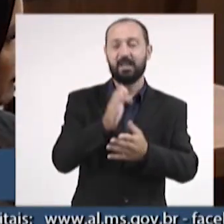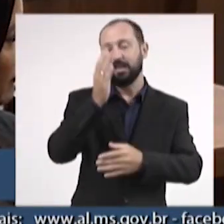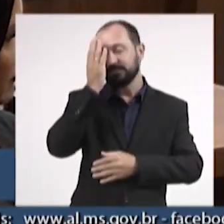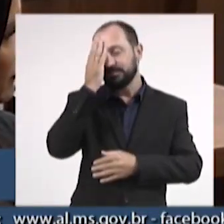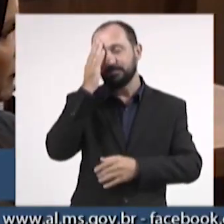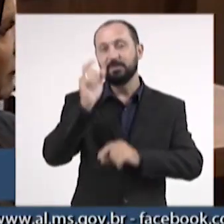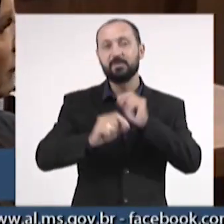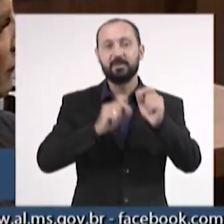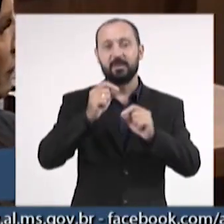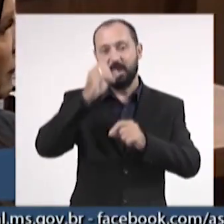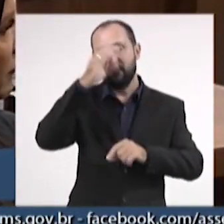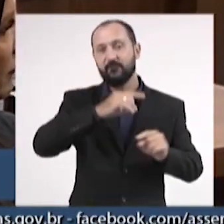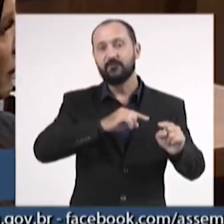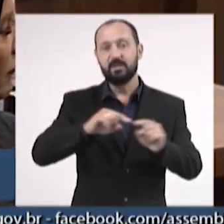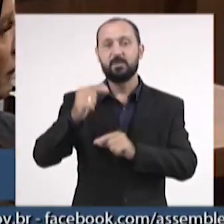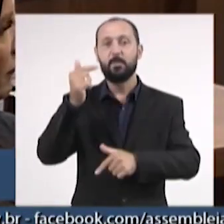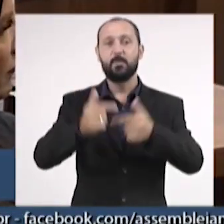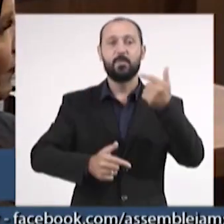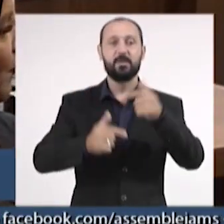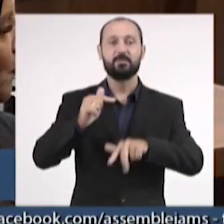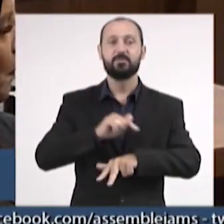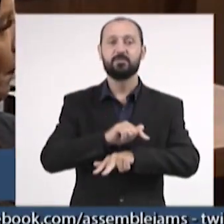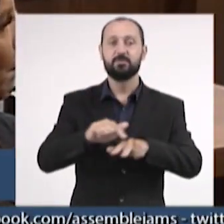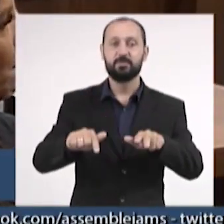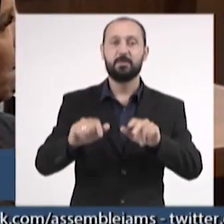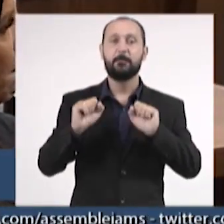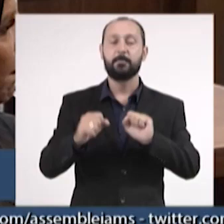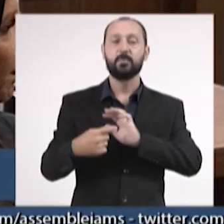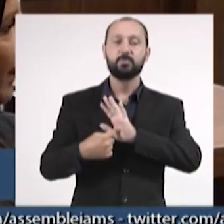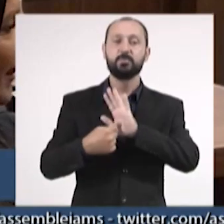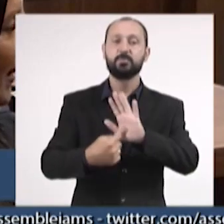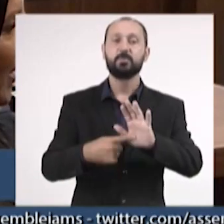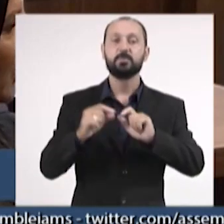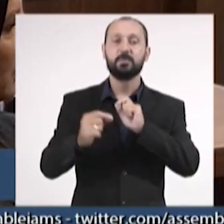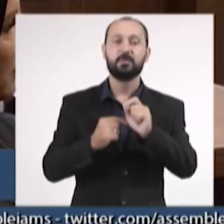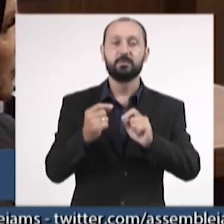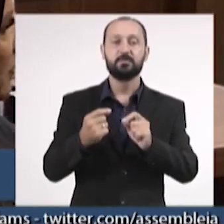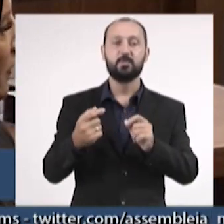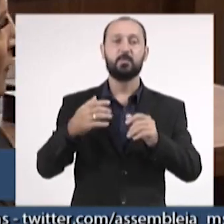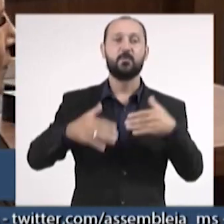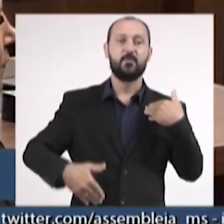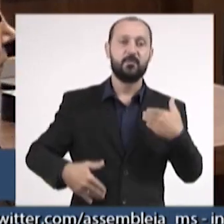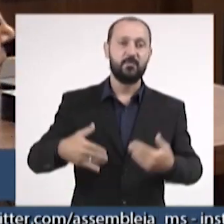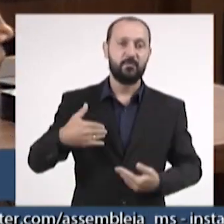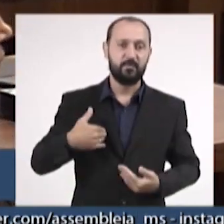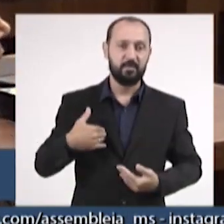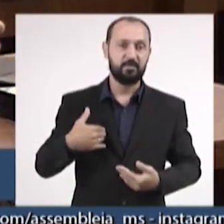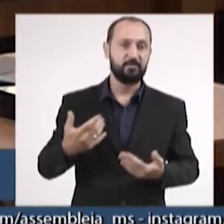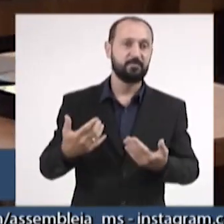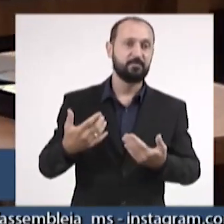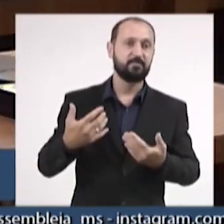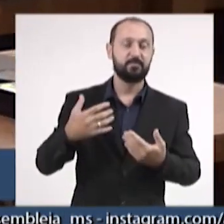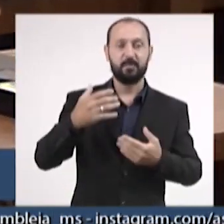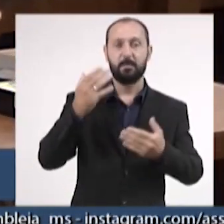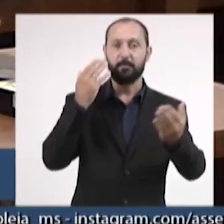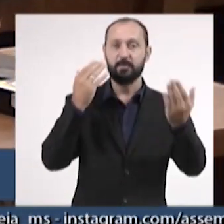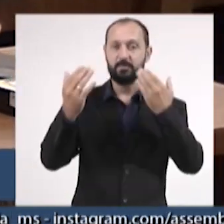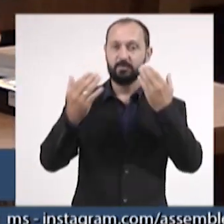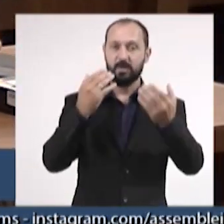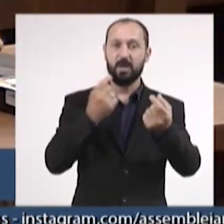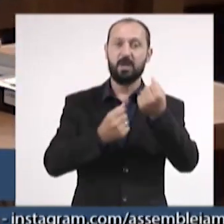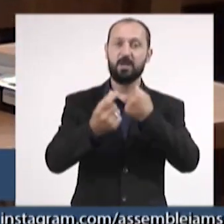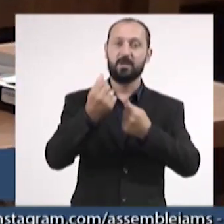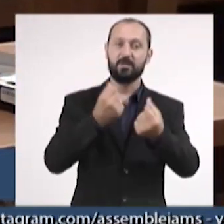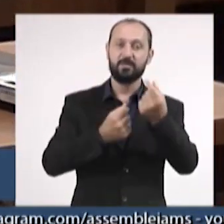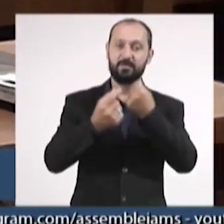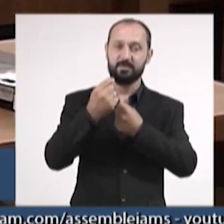saber, a violência política de gênero, que pode se manifestar como violência física, sexual, psicológica,